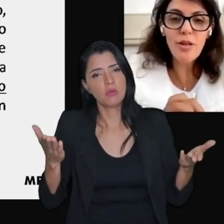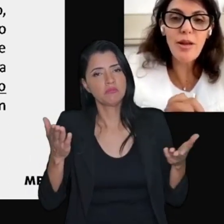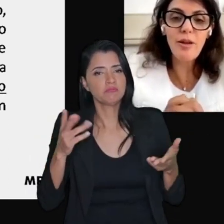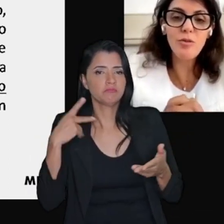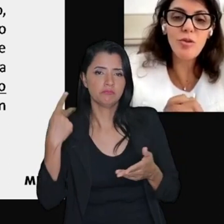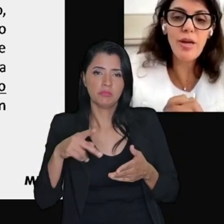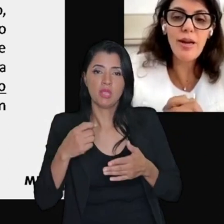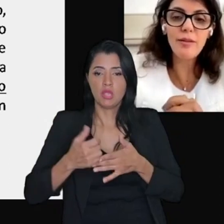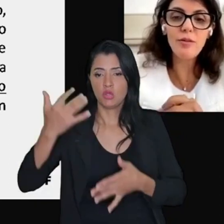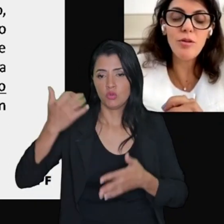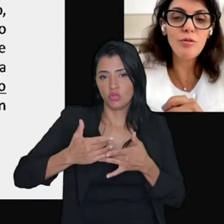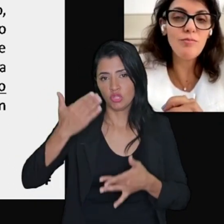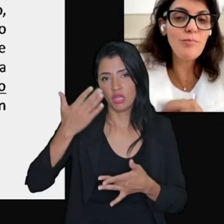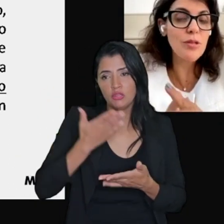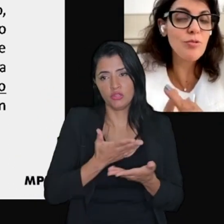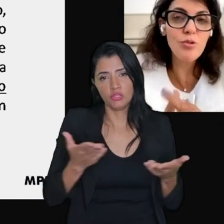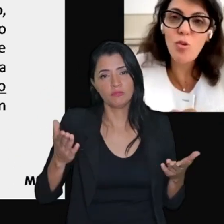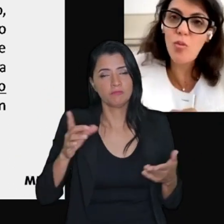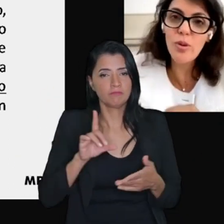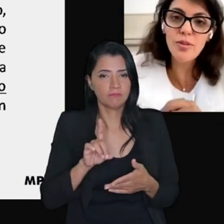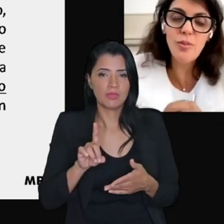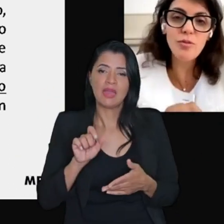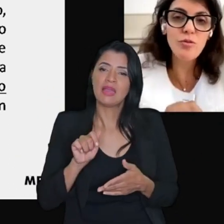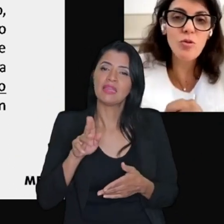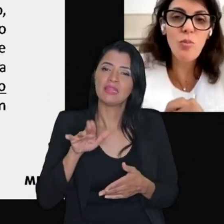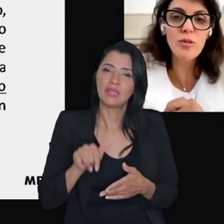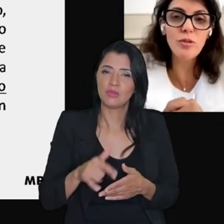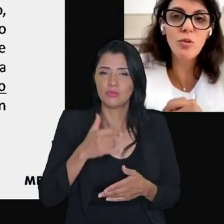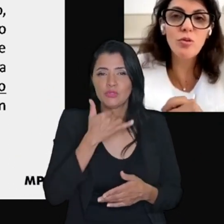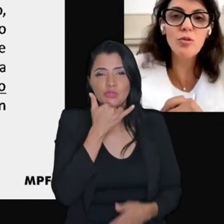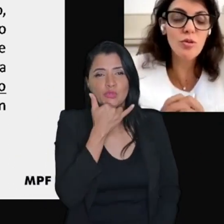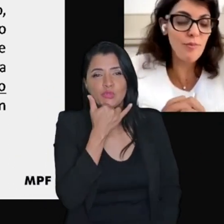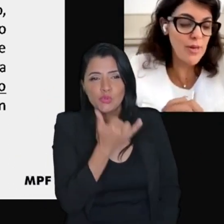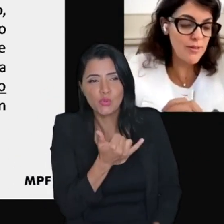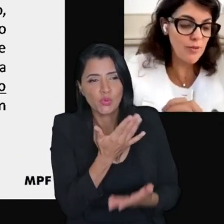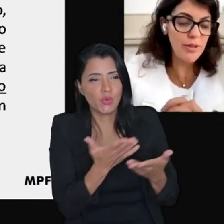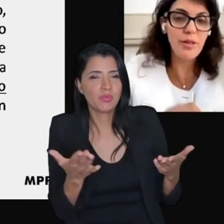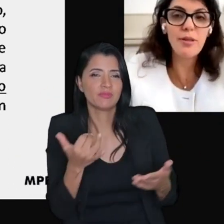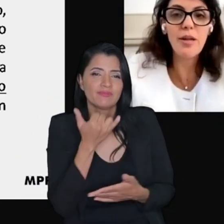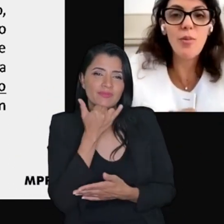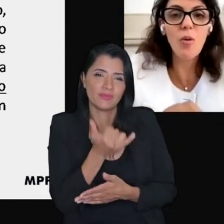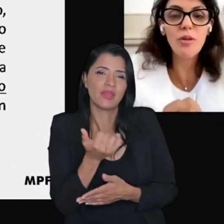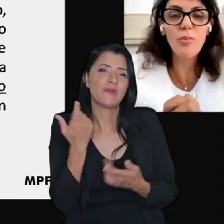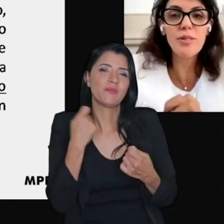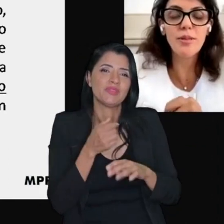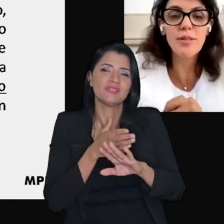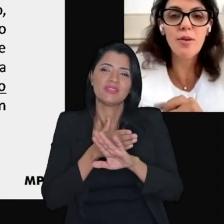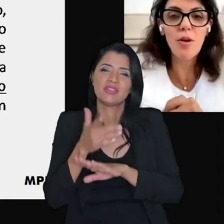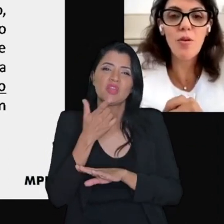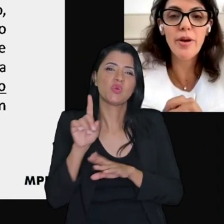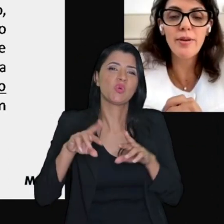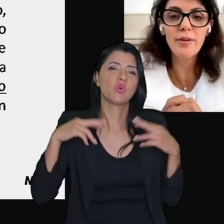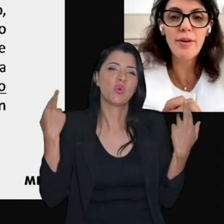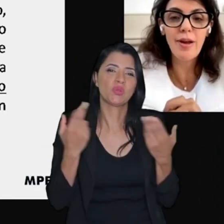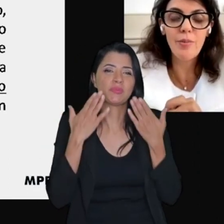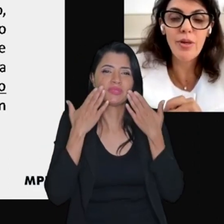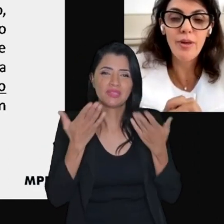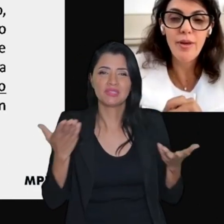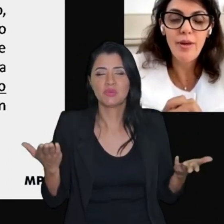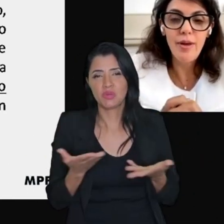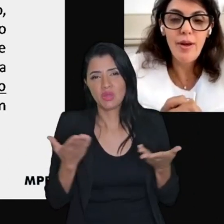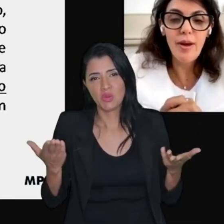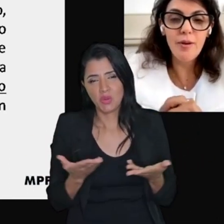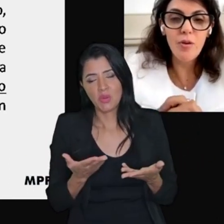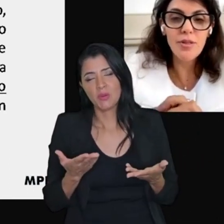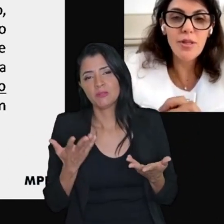chat. Doutora Renata, eu peço desculpas a todos, mas eu vou ter que entrar numa outra apresentação agora, que